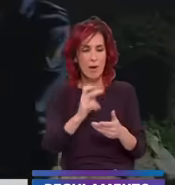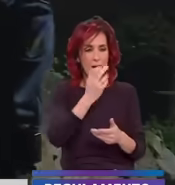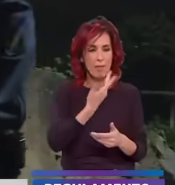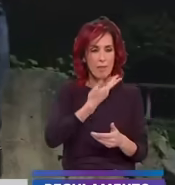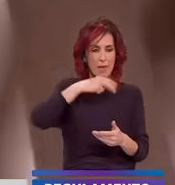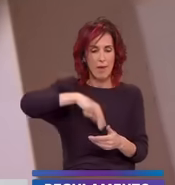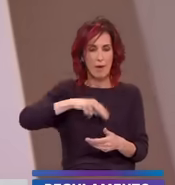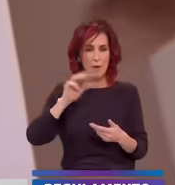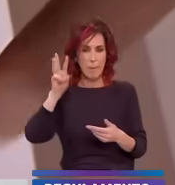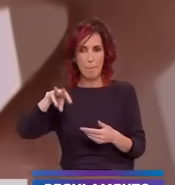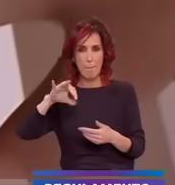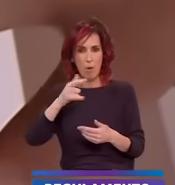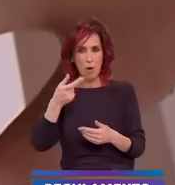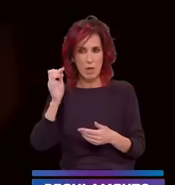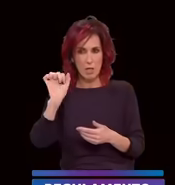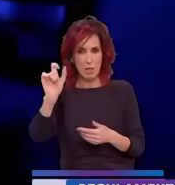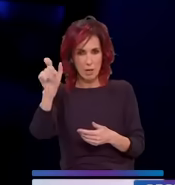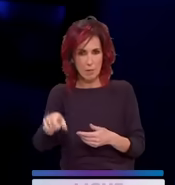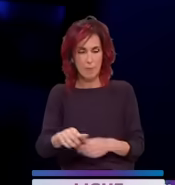de Mónica.